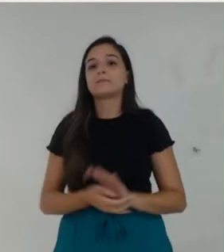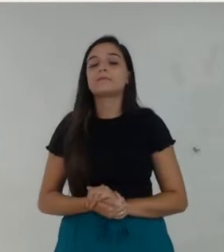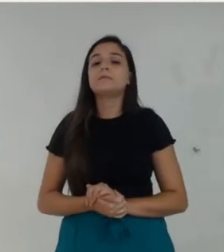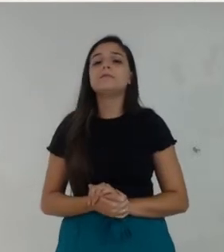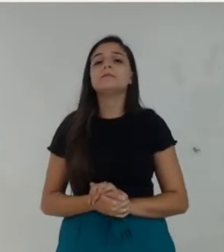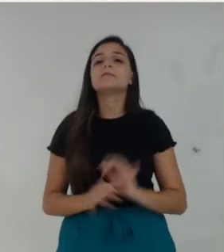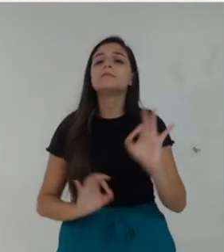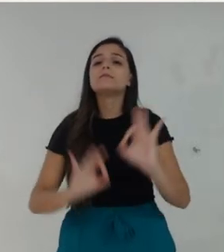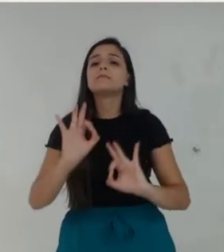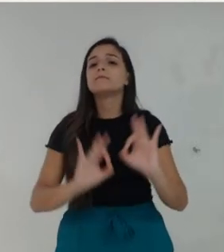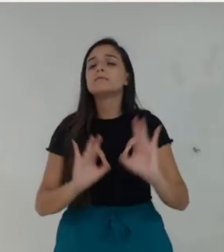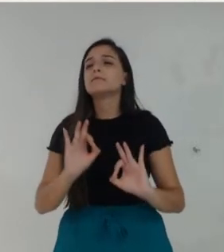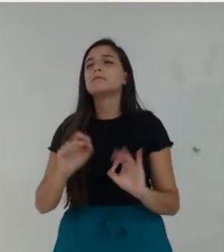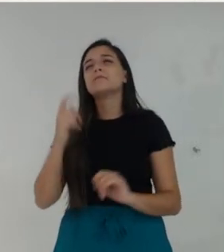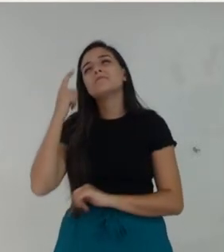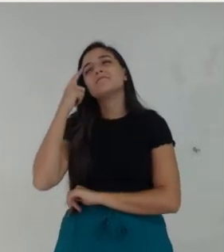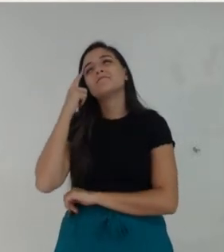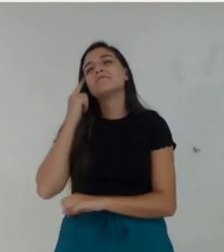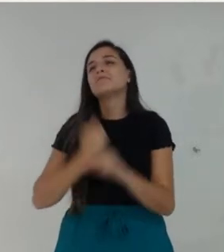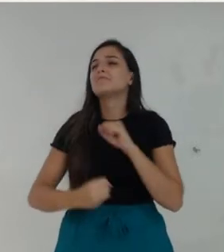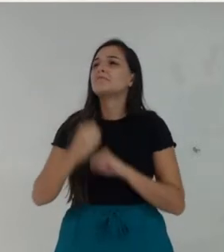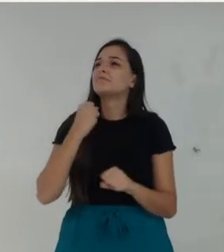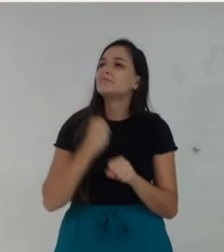não lembro exatamente quando foi o ano, acho que